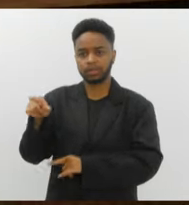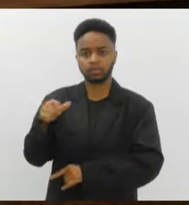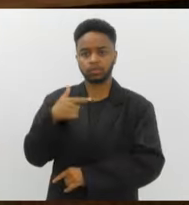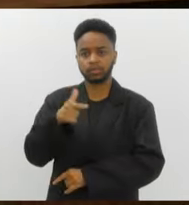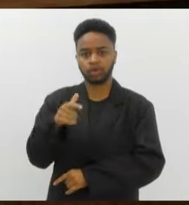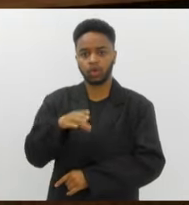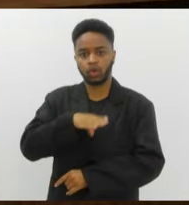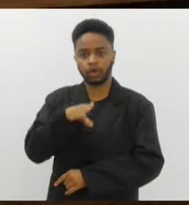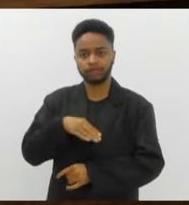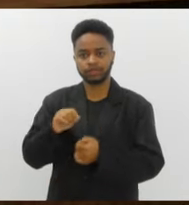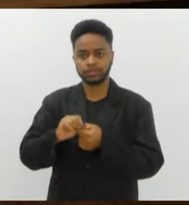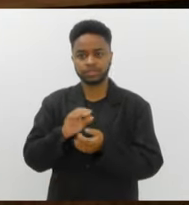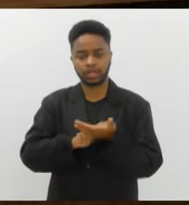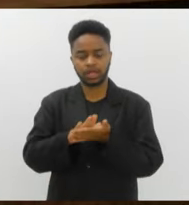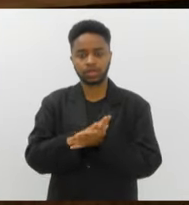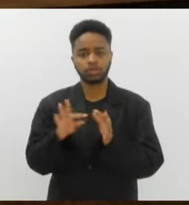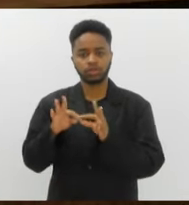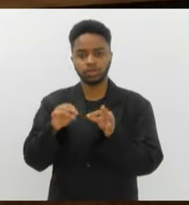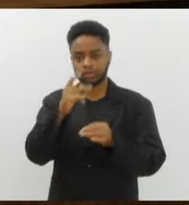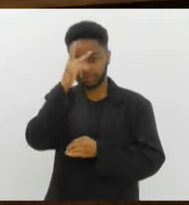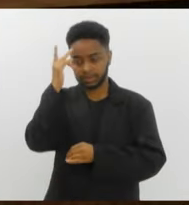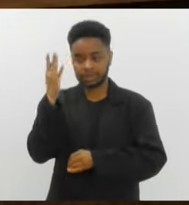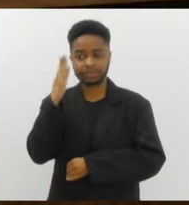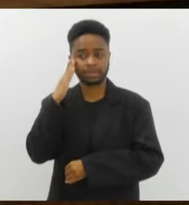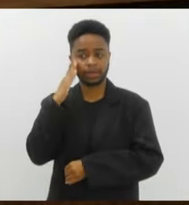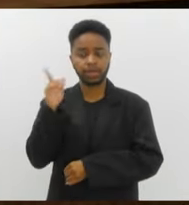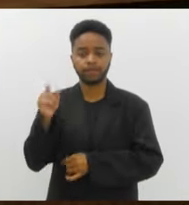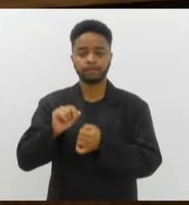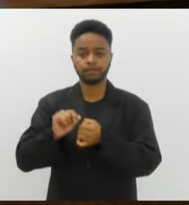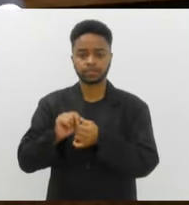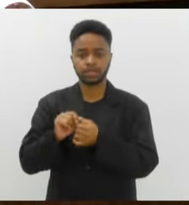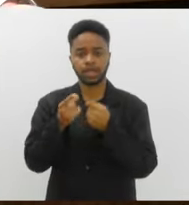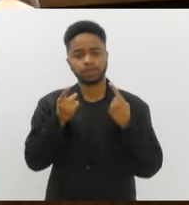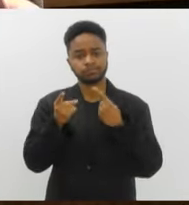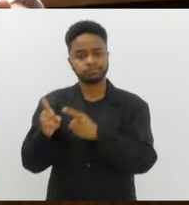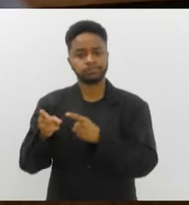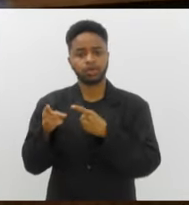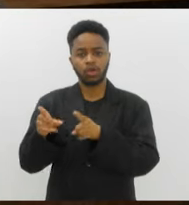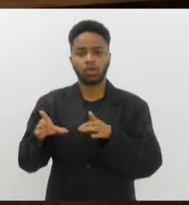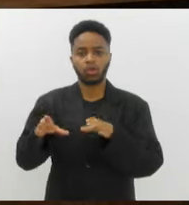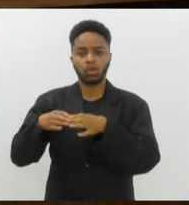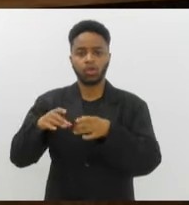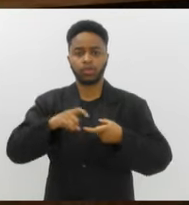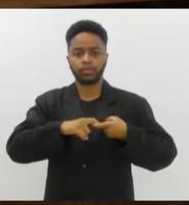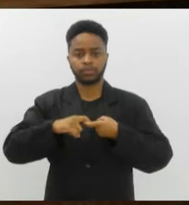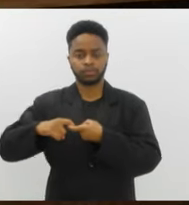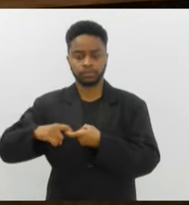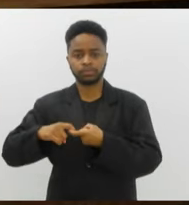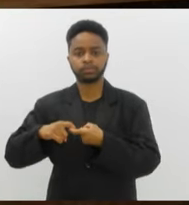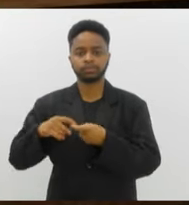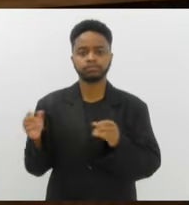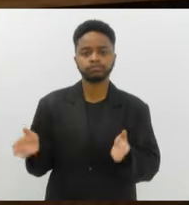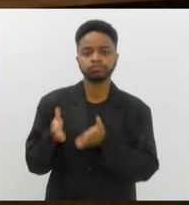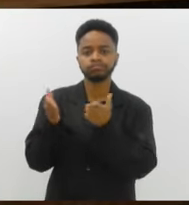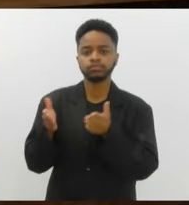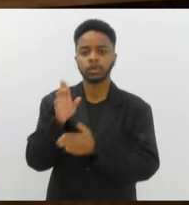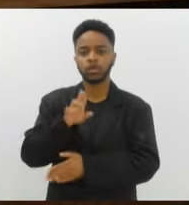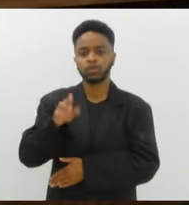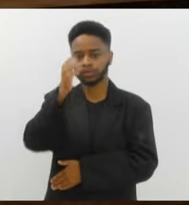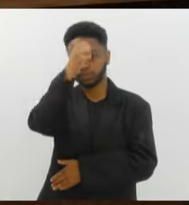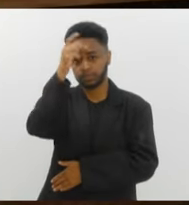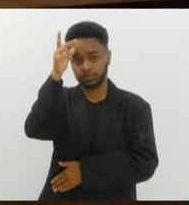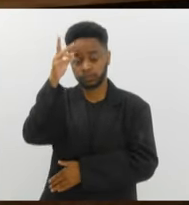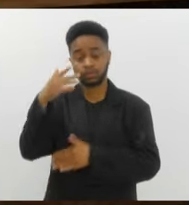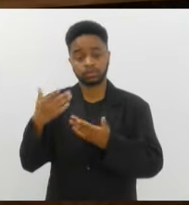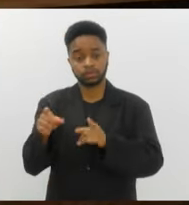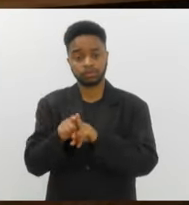ele promovia todos esses ataques dessa máfia cretina do reboque, que usava a prefeitura para isso. É